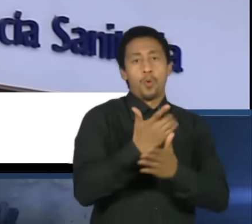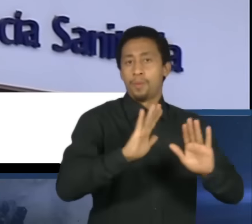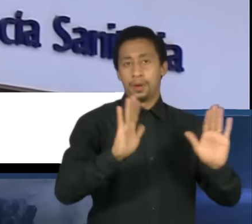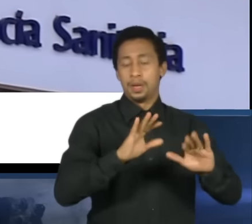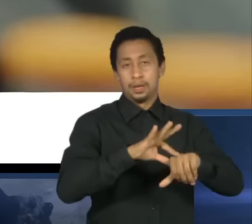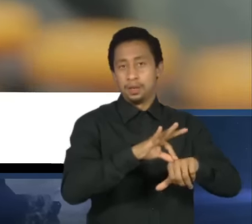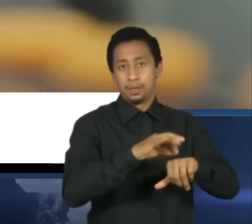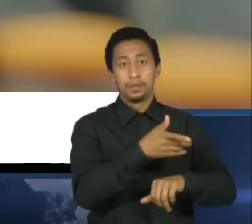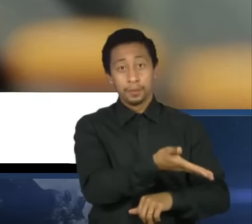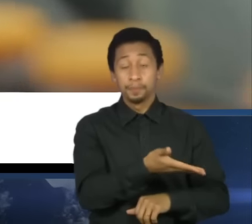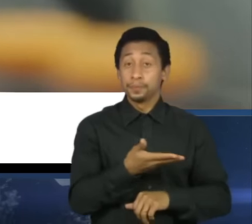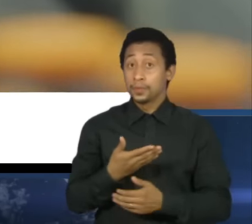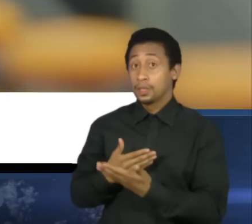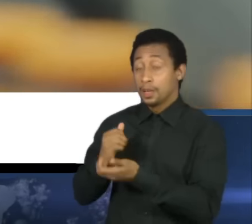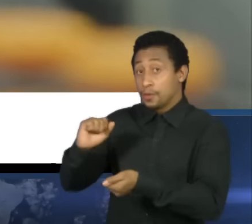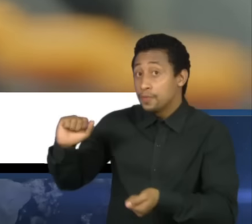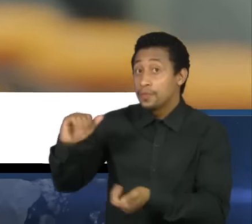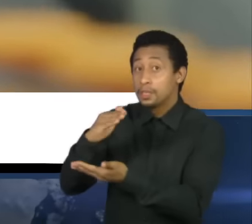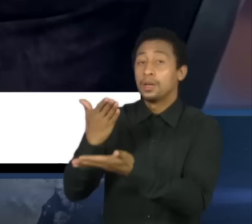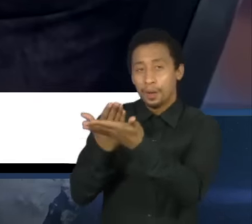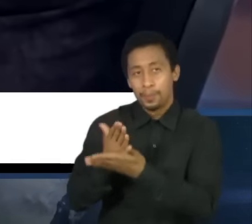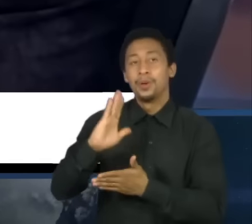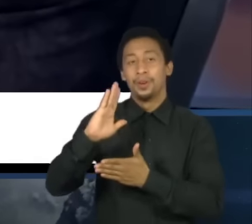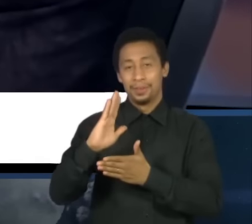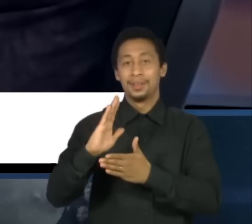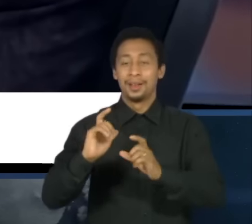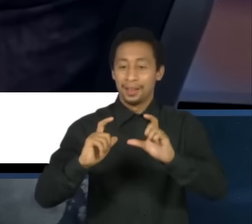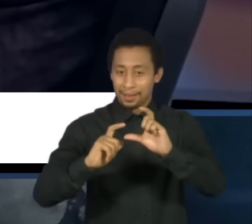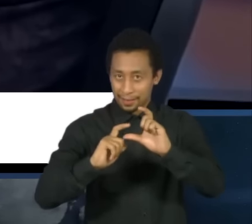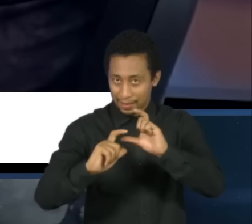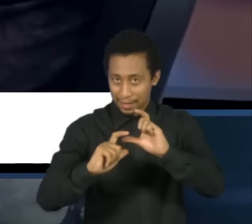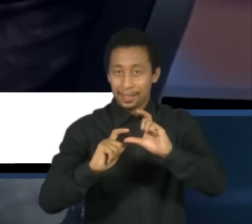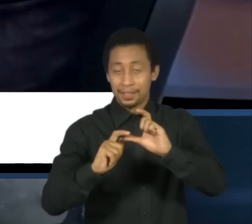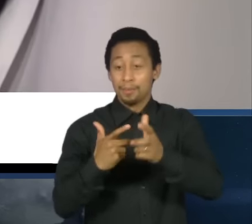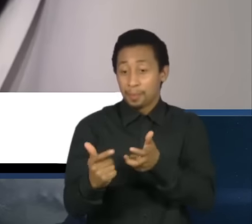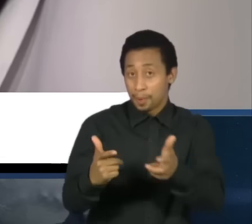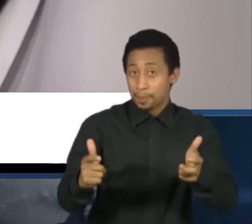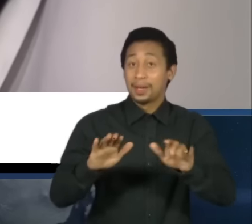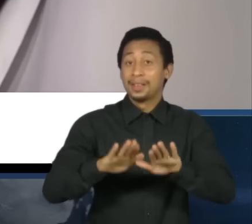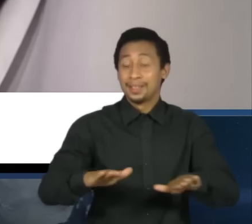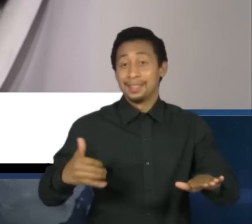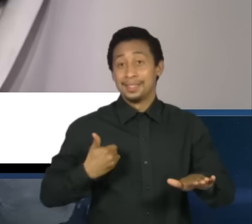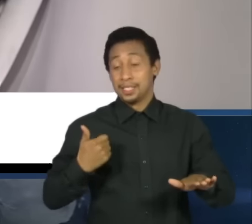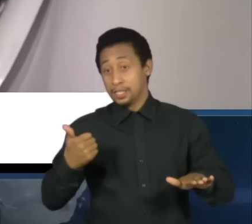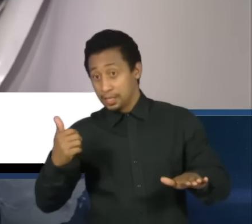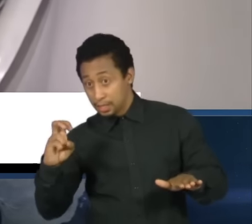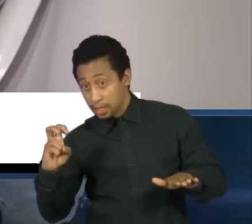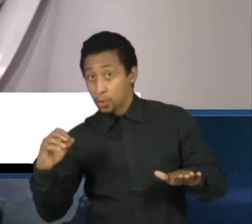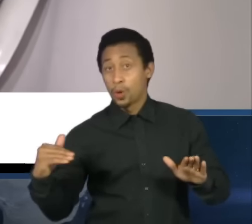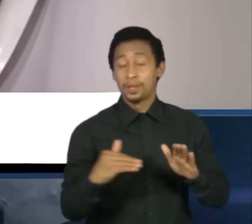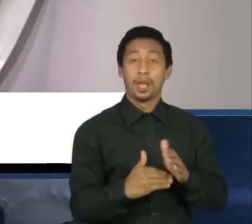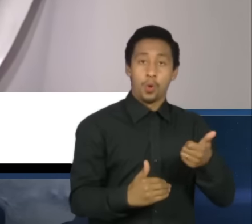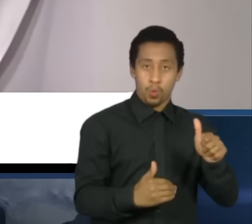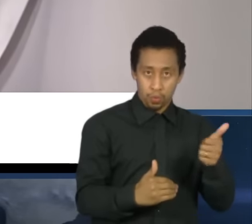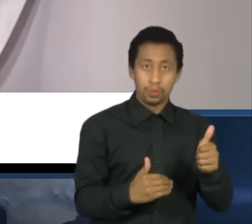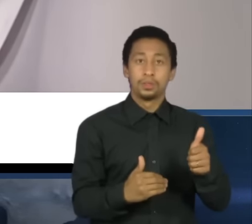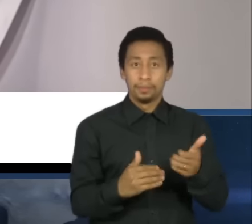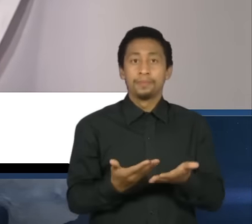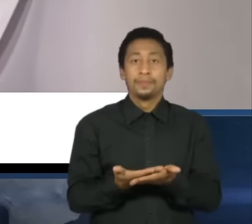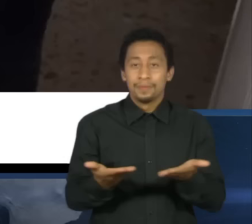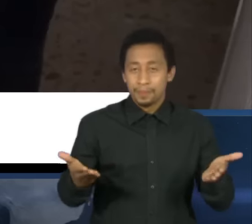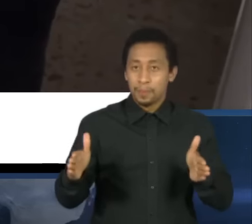Anvisa aprova a vacina da Pfizer contra o coronavírus para crianças entre 5 e 11 anos, com dose pediátrica e intervalo de